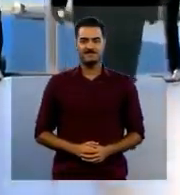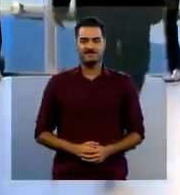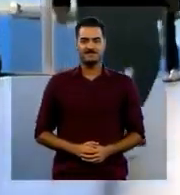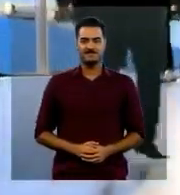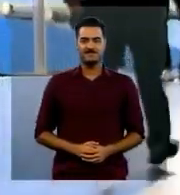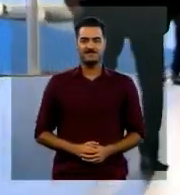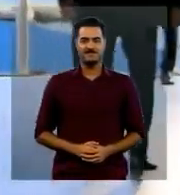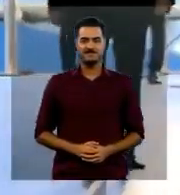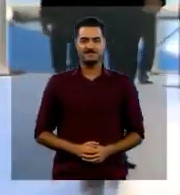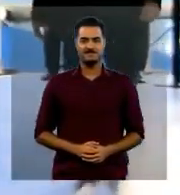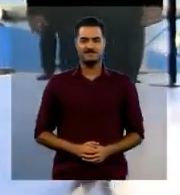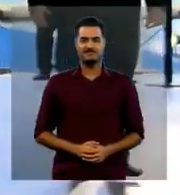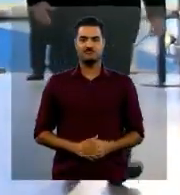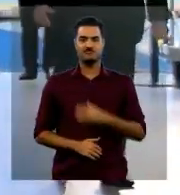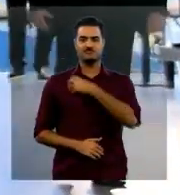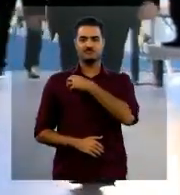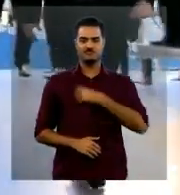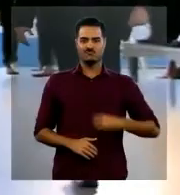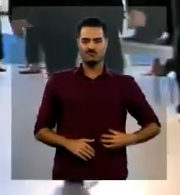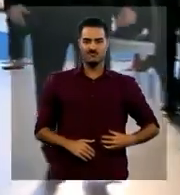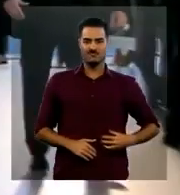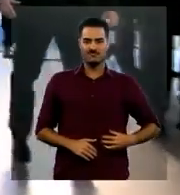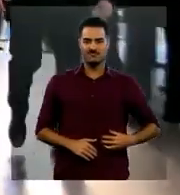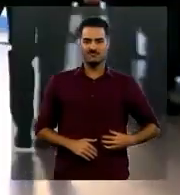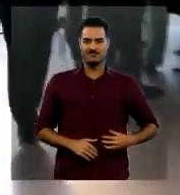O presidente com a faixa presidencial.